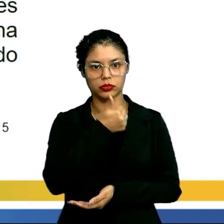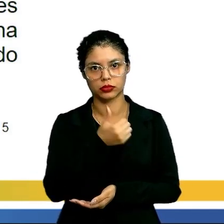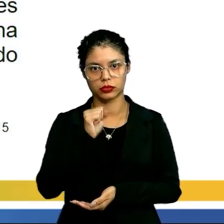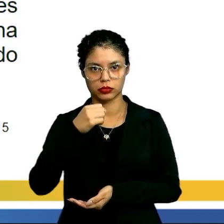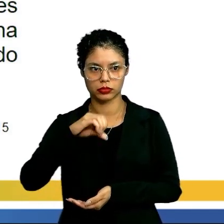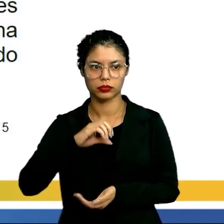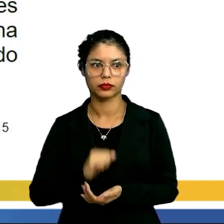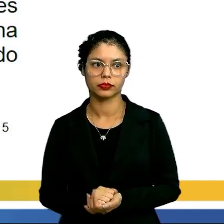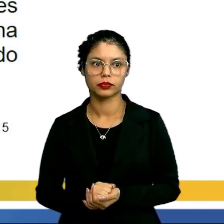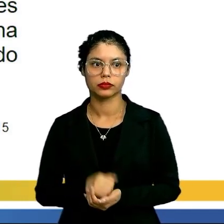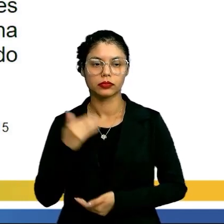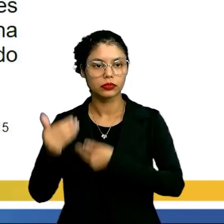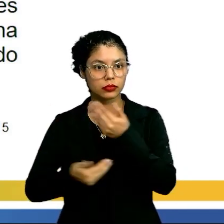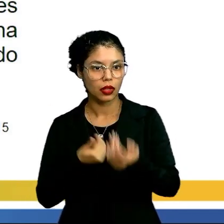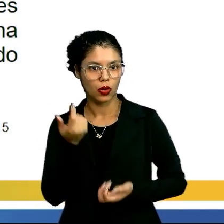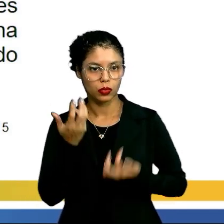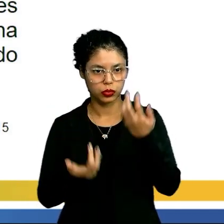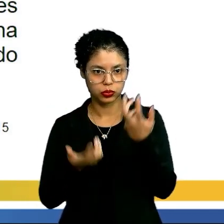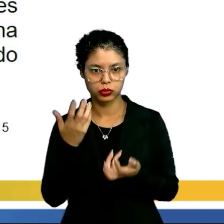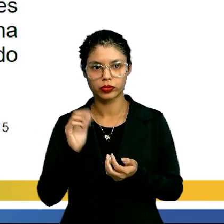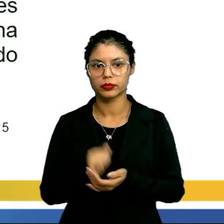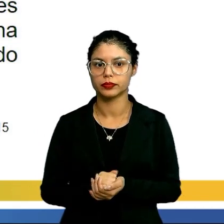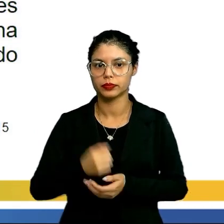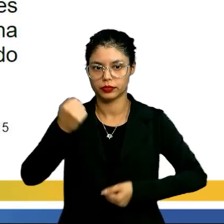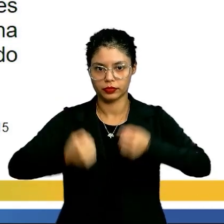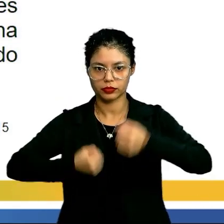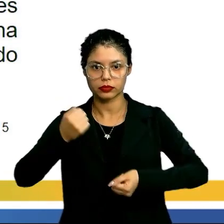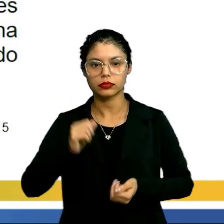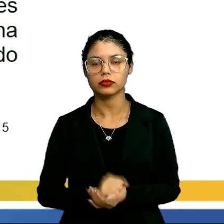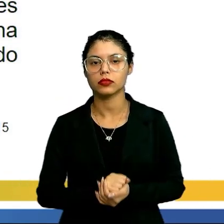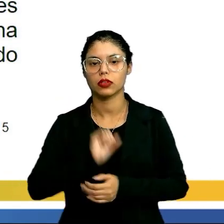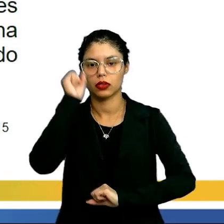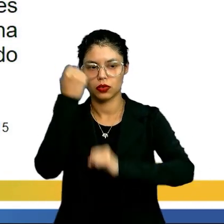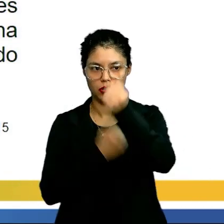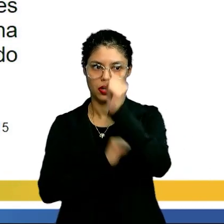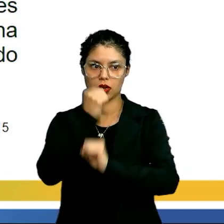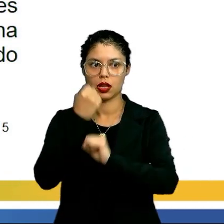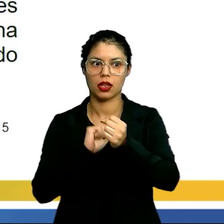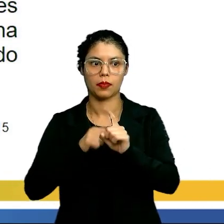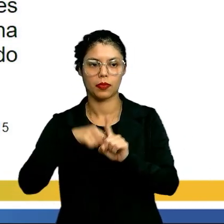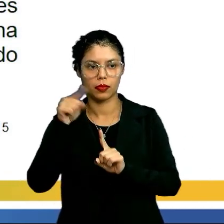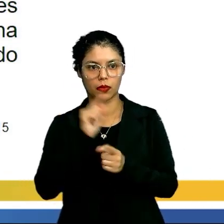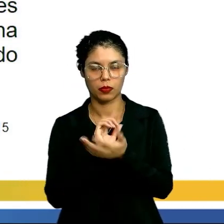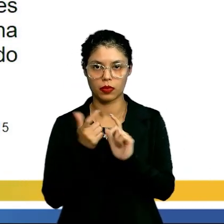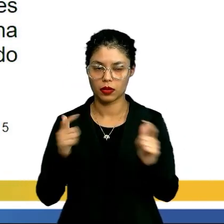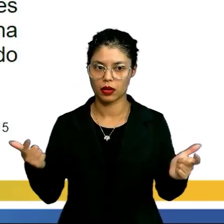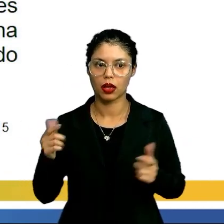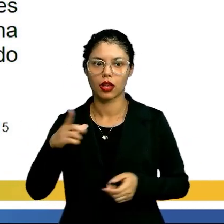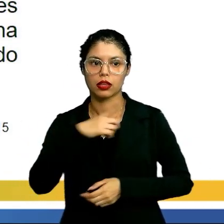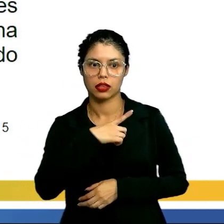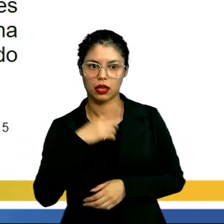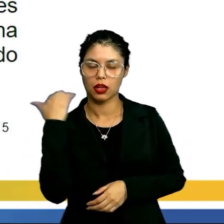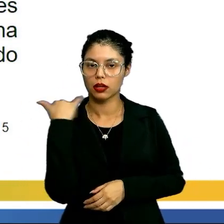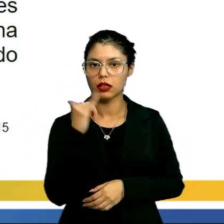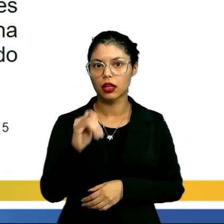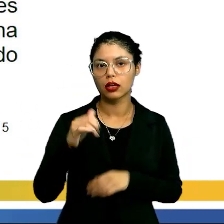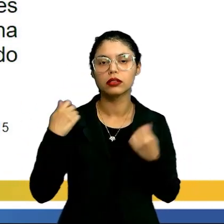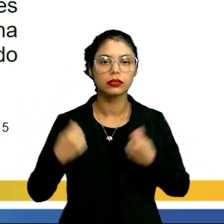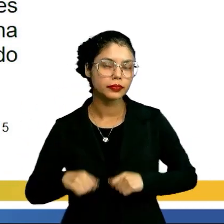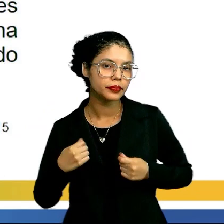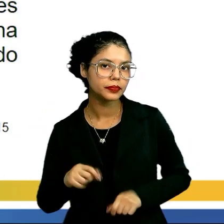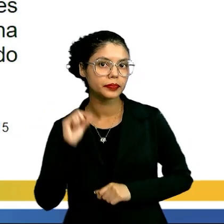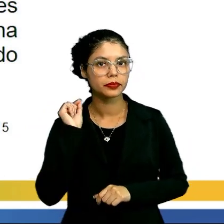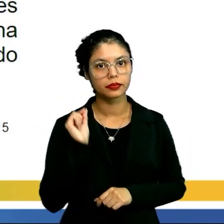189. A questão diz assim: durante a queima de combustível no motor do carro ou em fornos industriais de temperatura muito elevada, existe